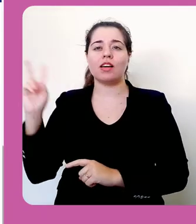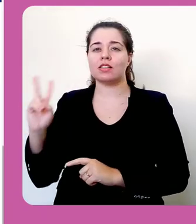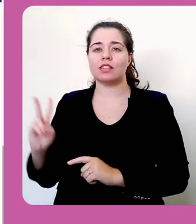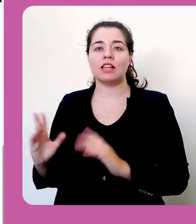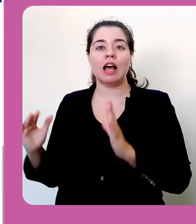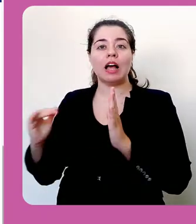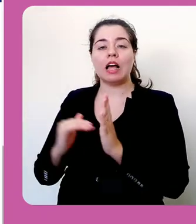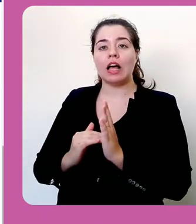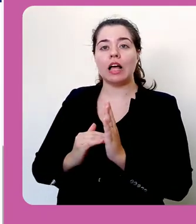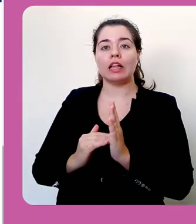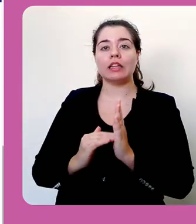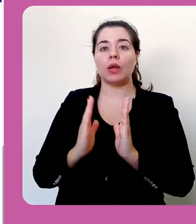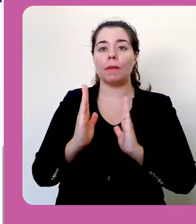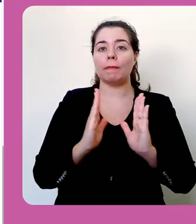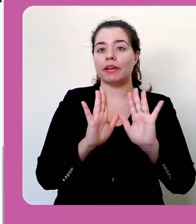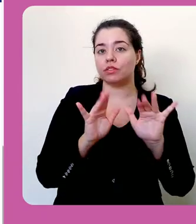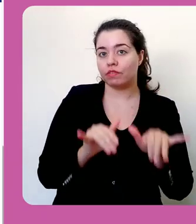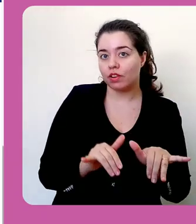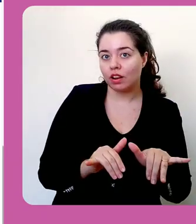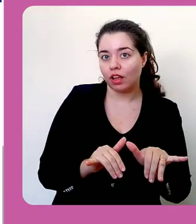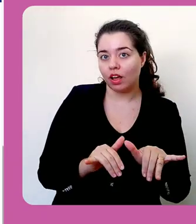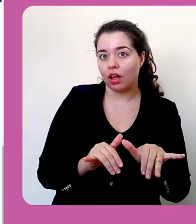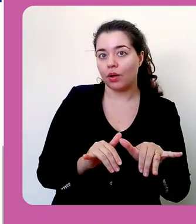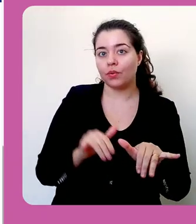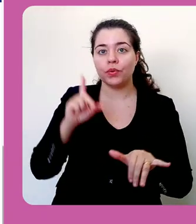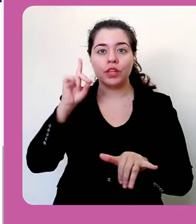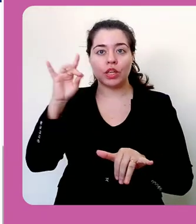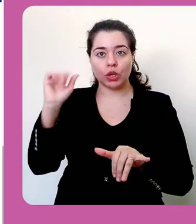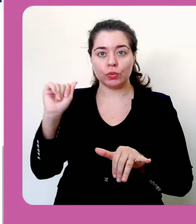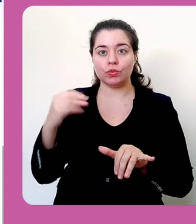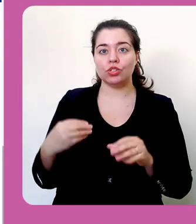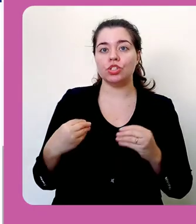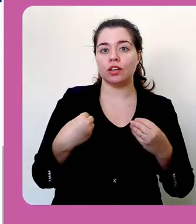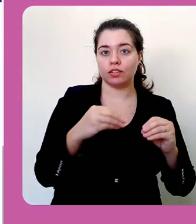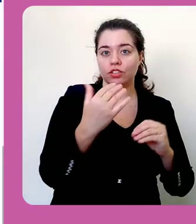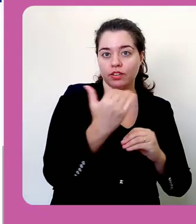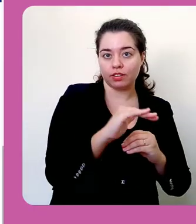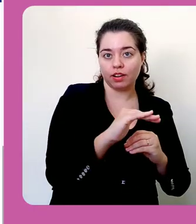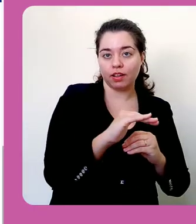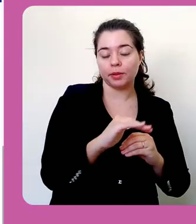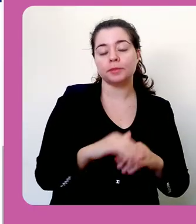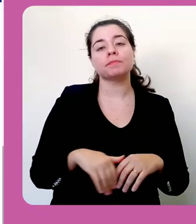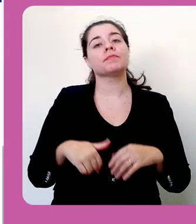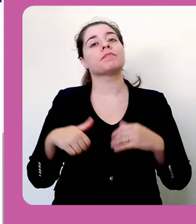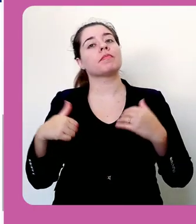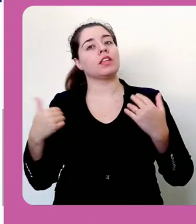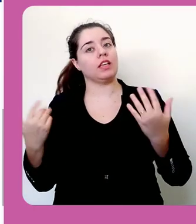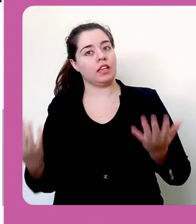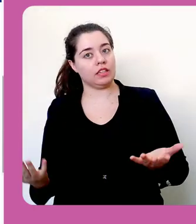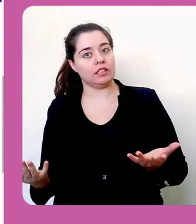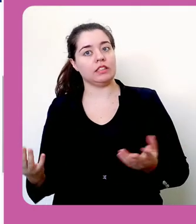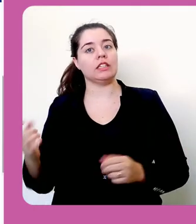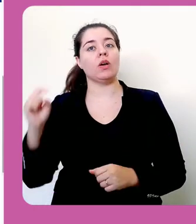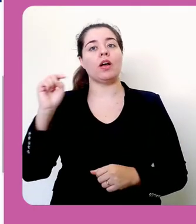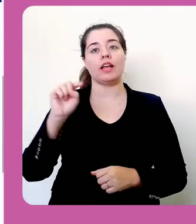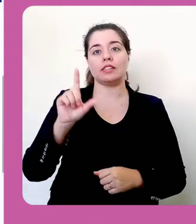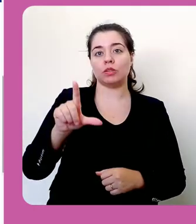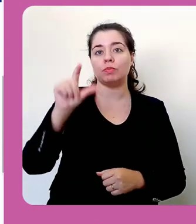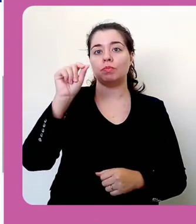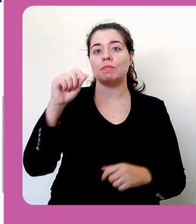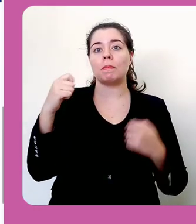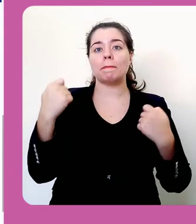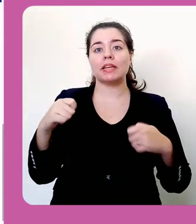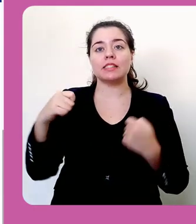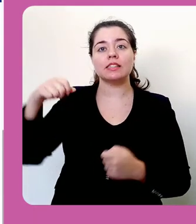então essa opção aqui tem que estar marcada como não. Certo? Então, isso aqui, você vai então deixar uma data